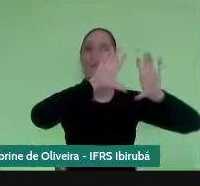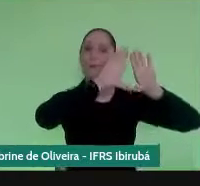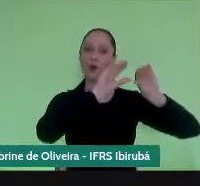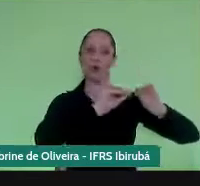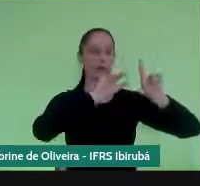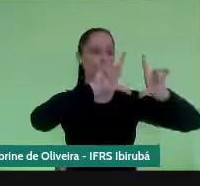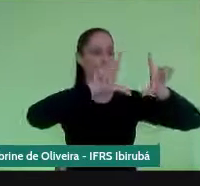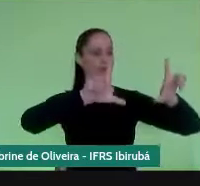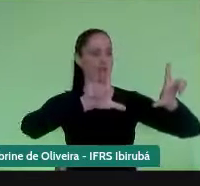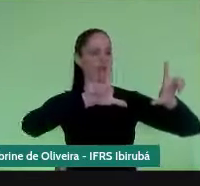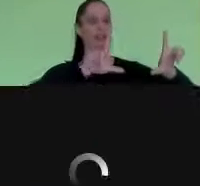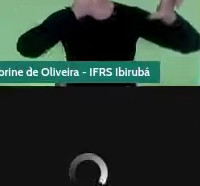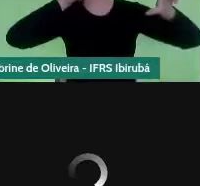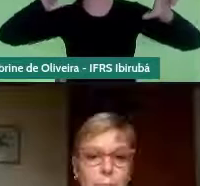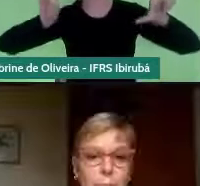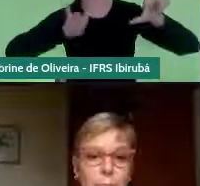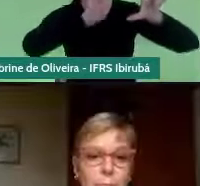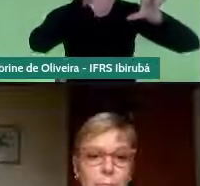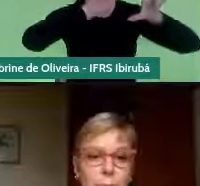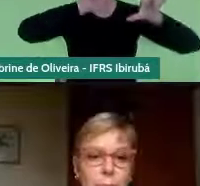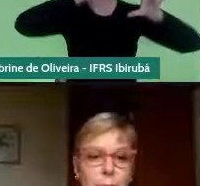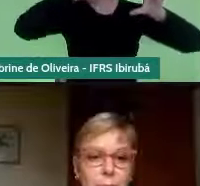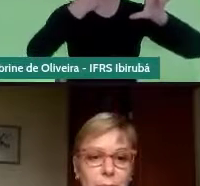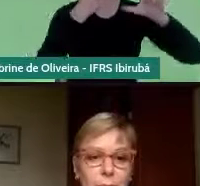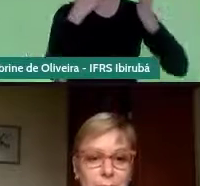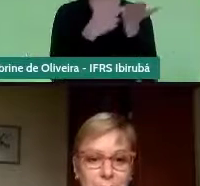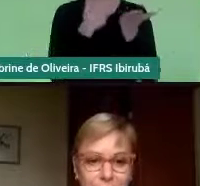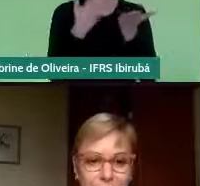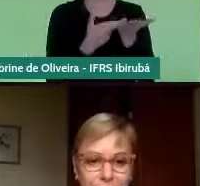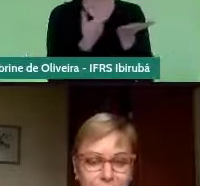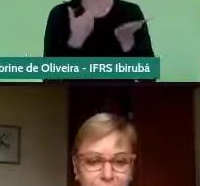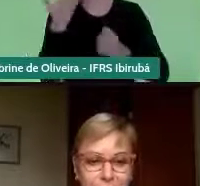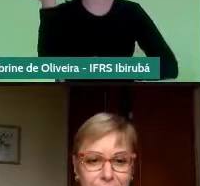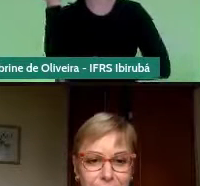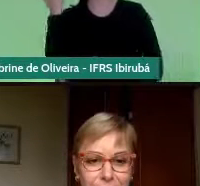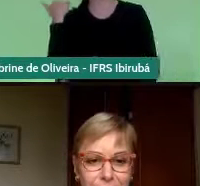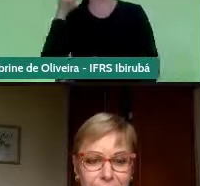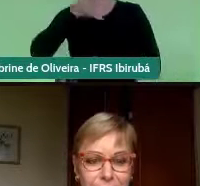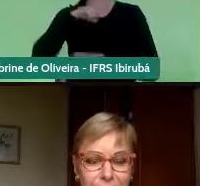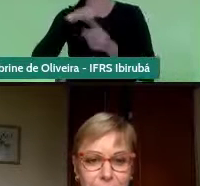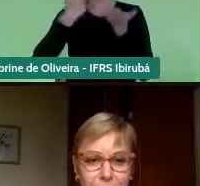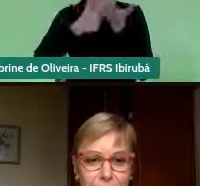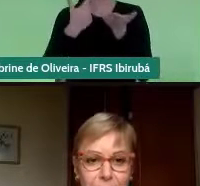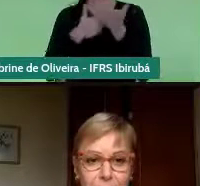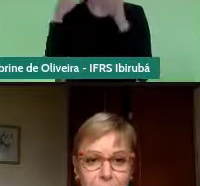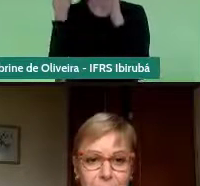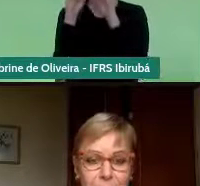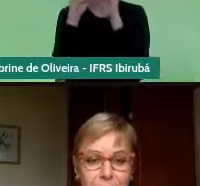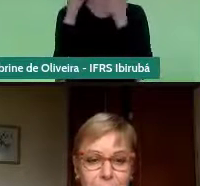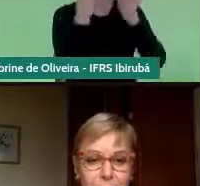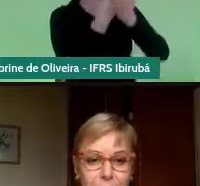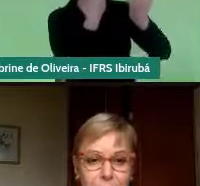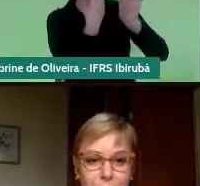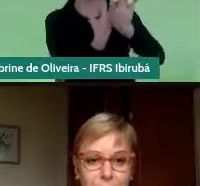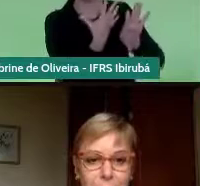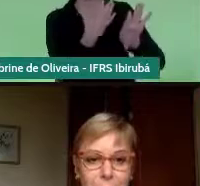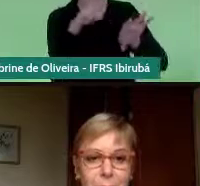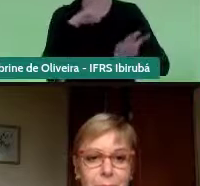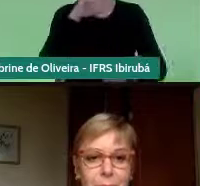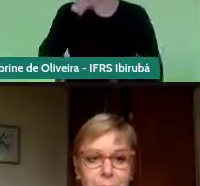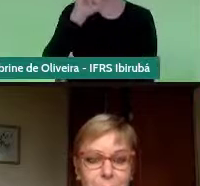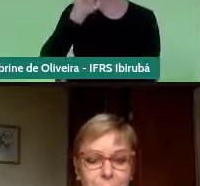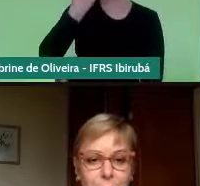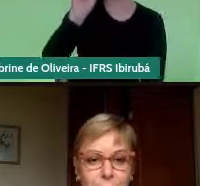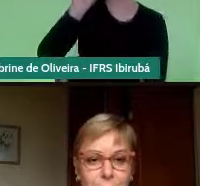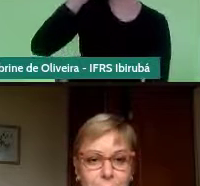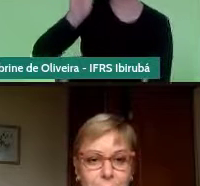a publicação do professor, que antigamente a gente fazia os livros didáticos para educação à distância com o ISBN. Então, a